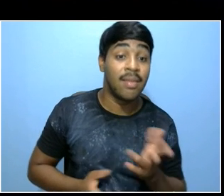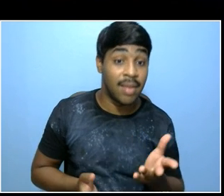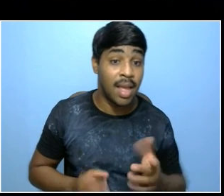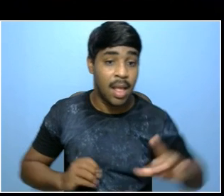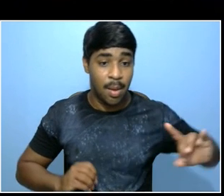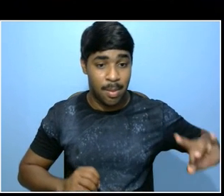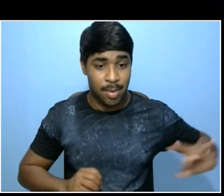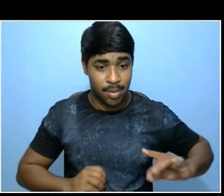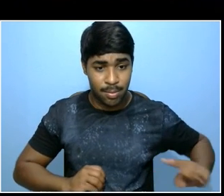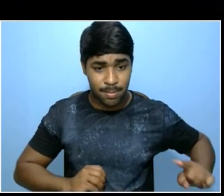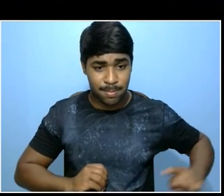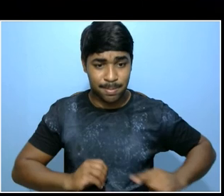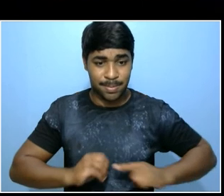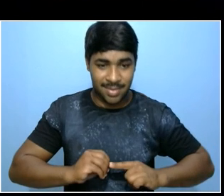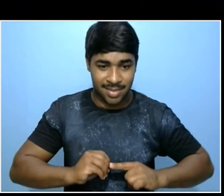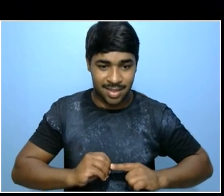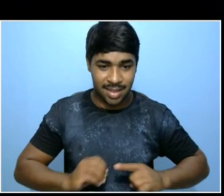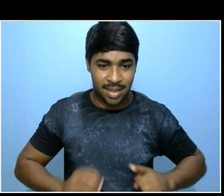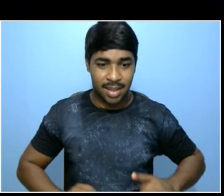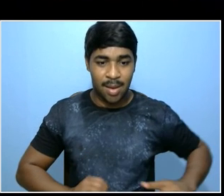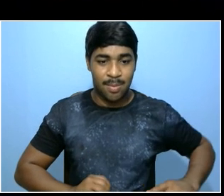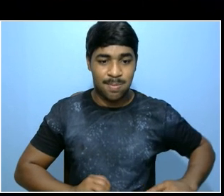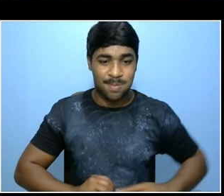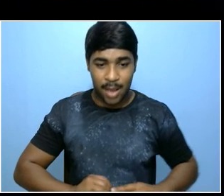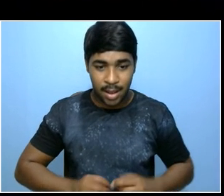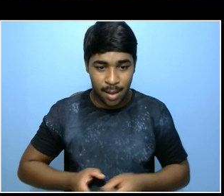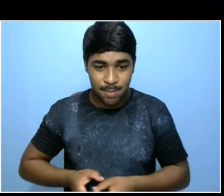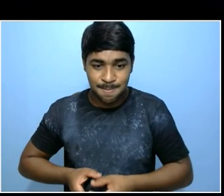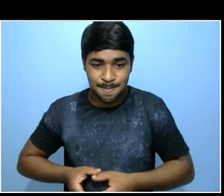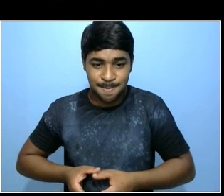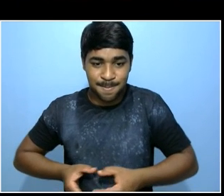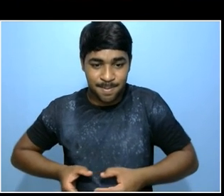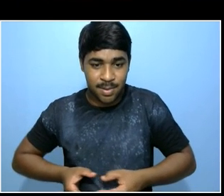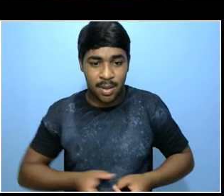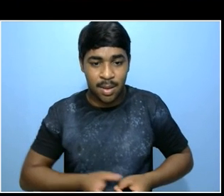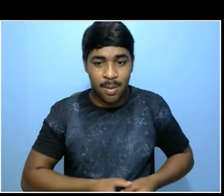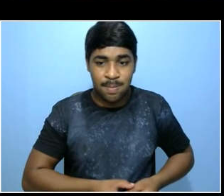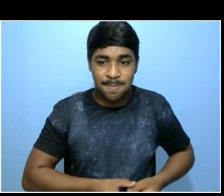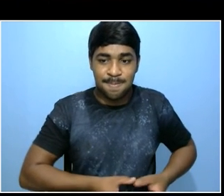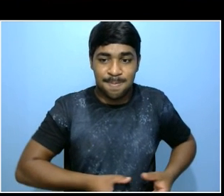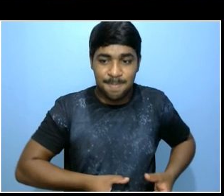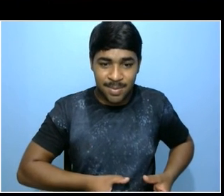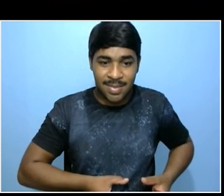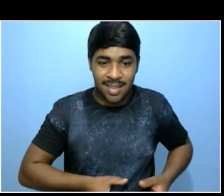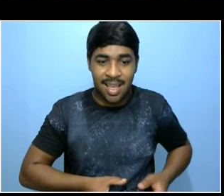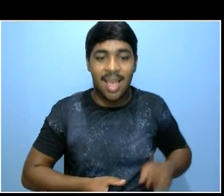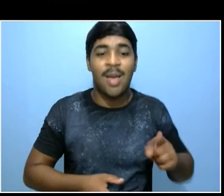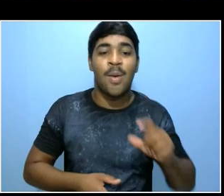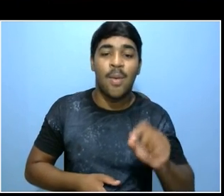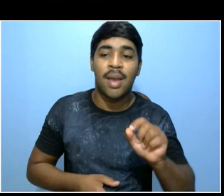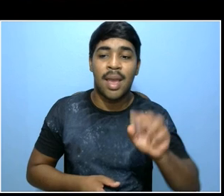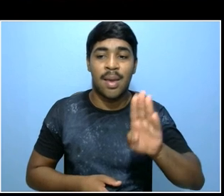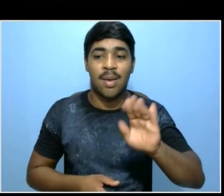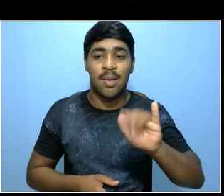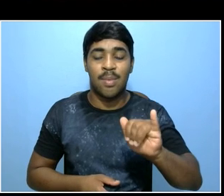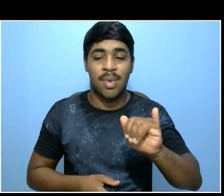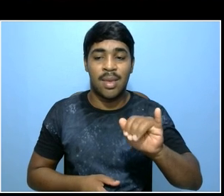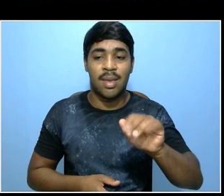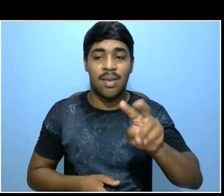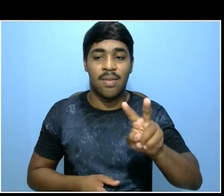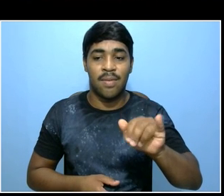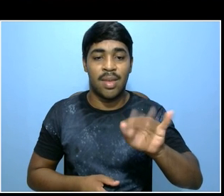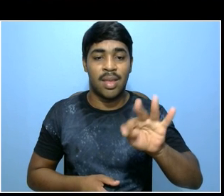espermatozoide vai fecundar um óvulo daquele. Então, vai dar origem aos gêmeos, que a gente chama de gêmeos bivitelinos, tá? Ou também chamados de